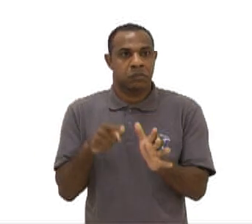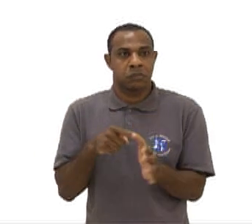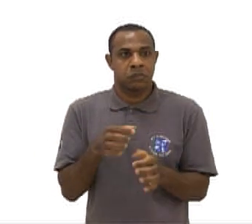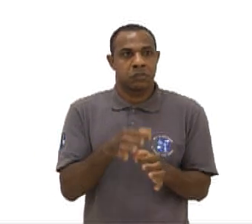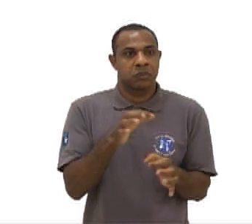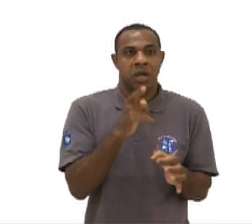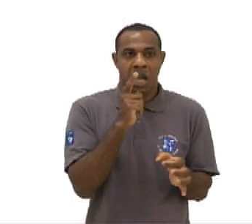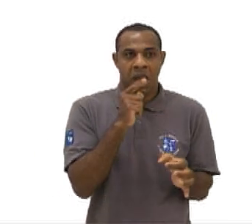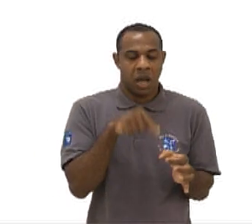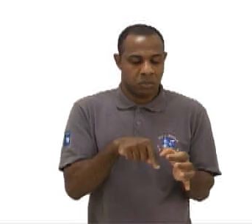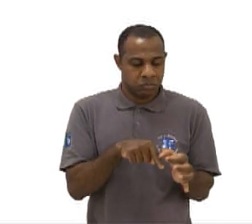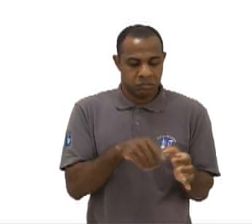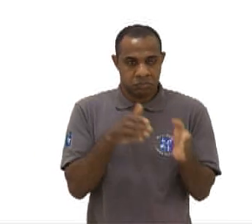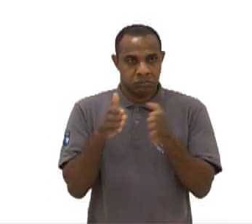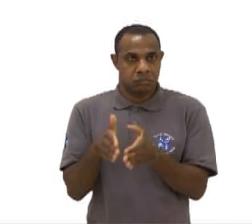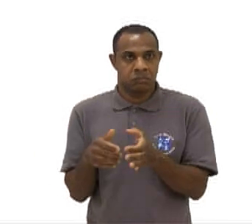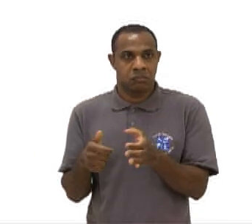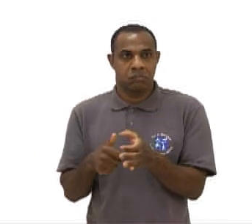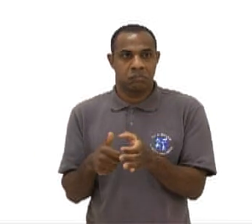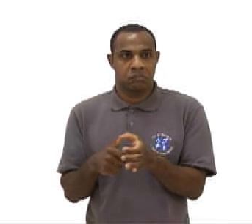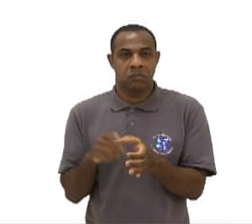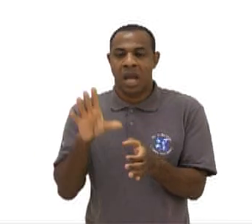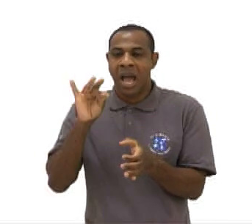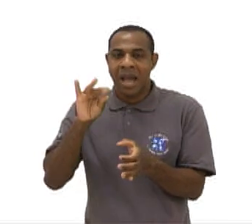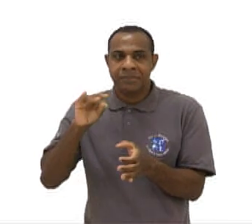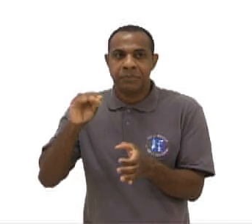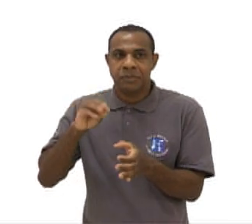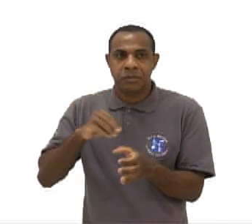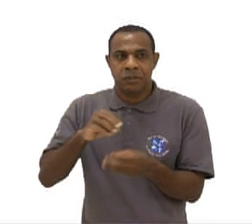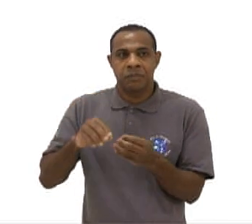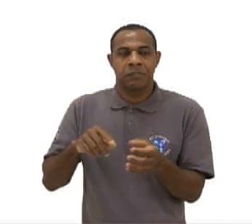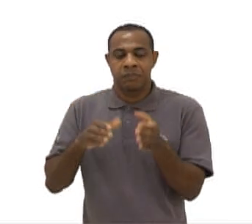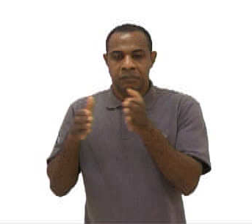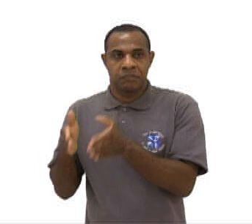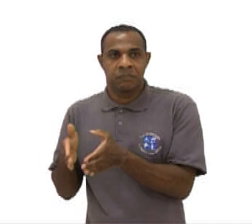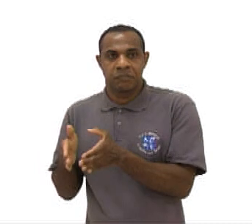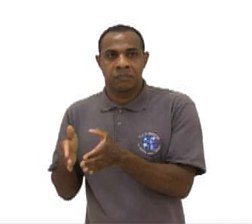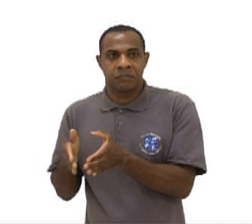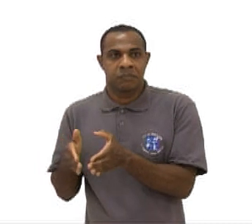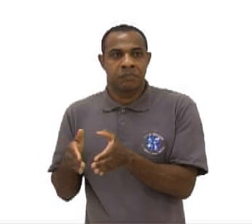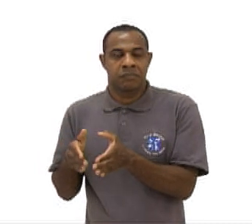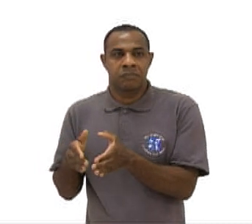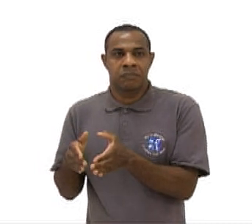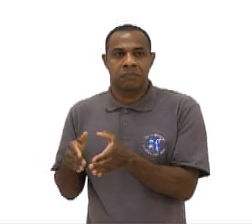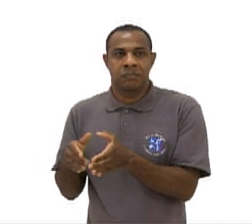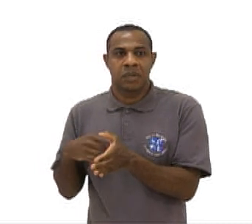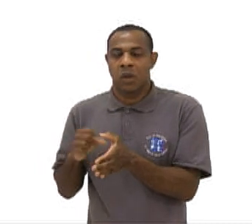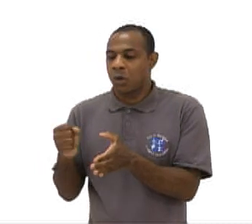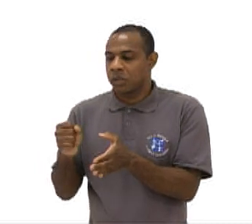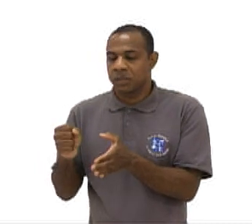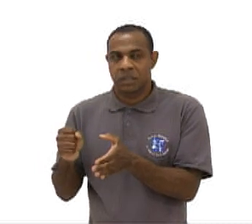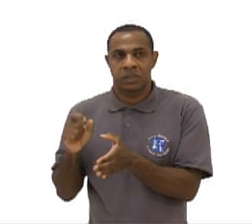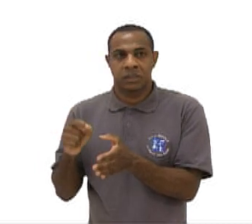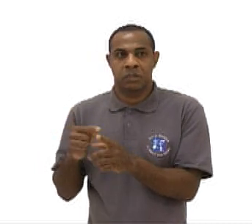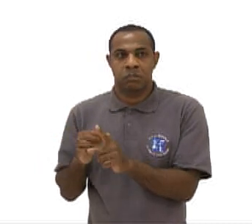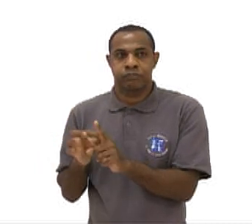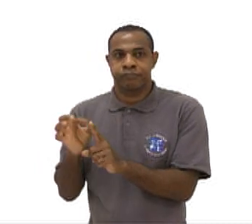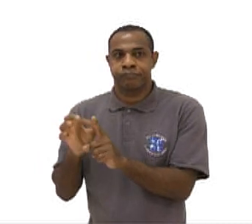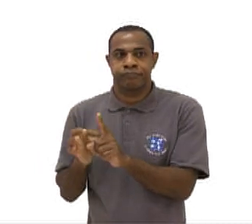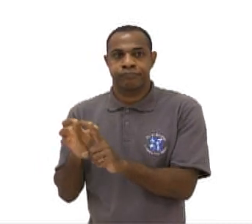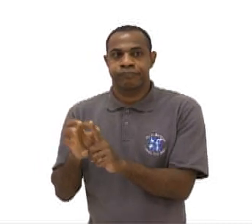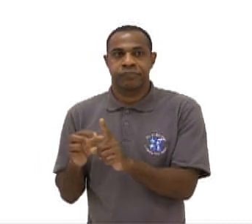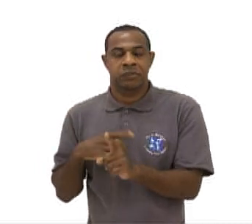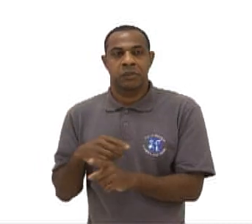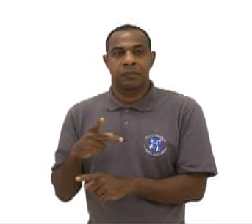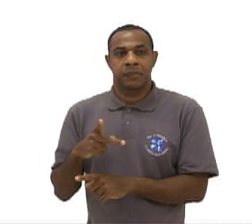e água a 37 graus. Segundo, saliva e amido a 37 graus. E terceiro, saliva e amido a 80 graus. Todos com